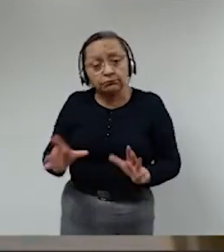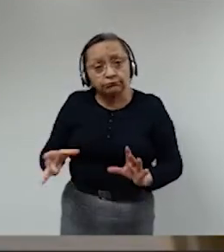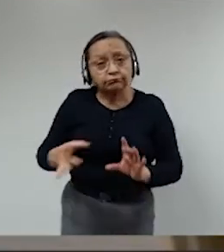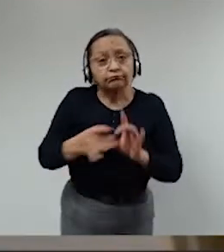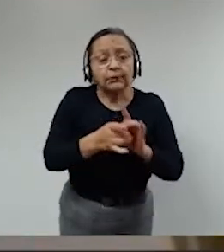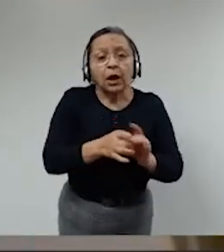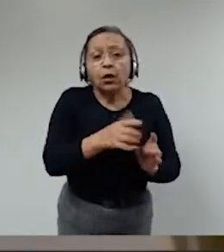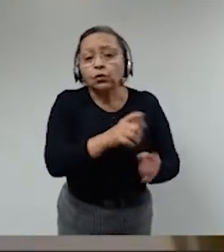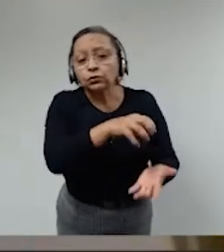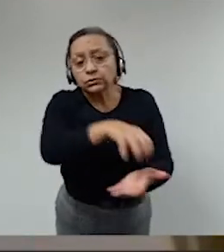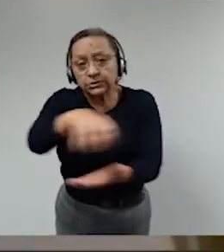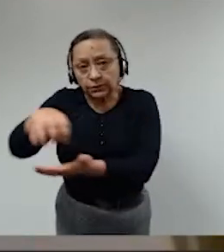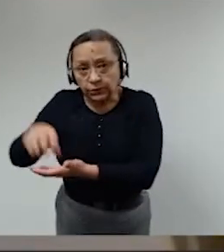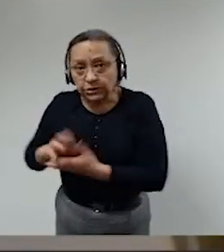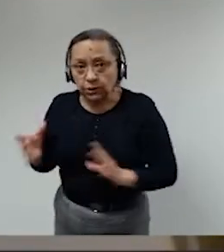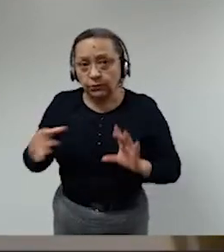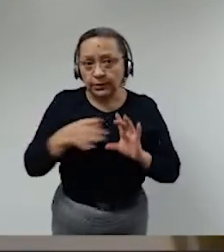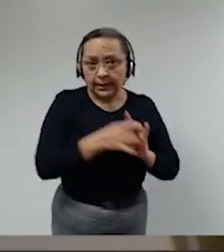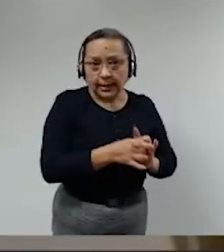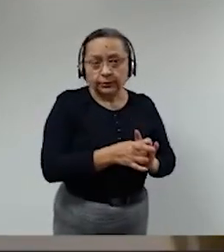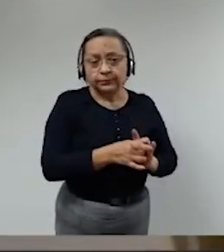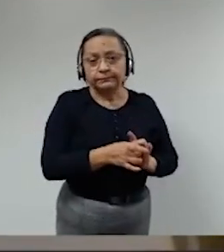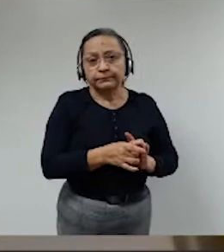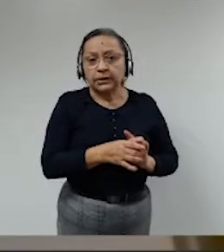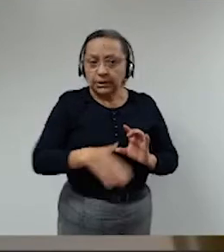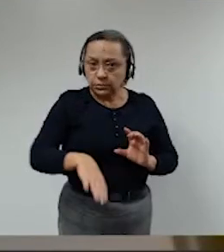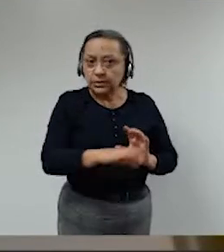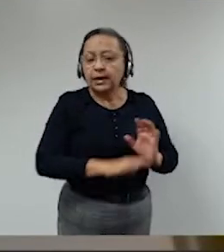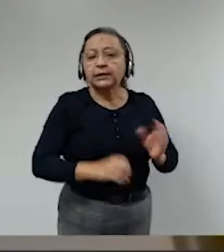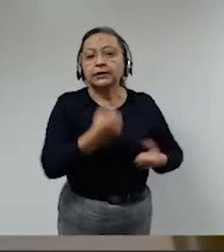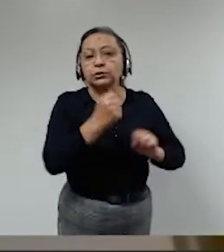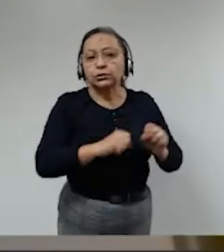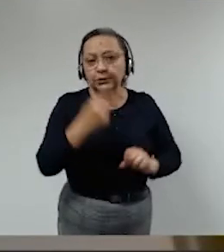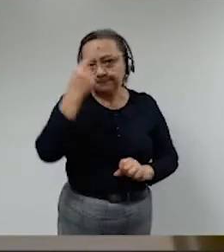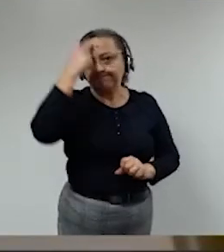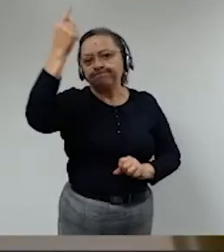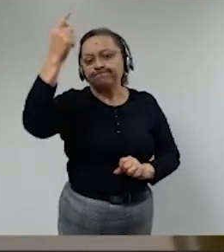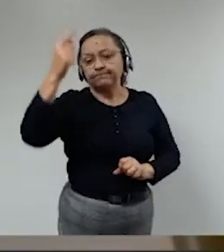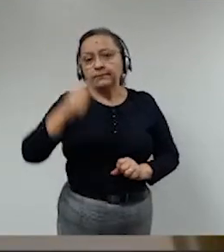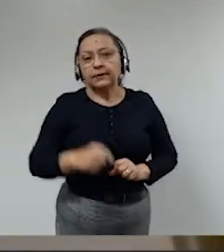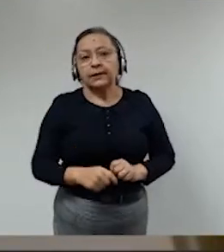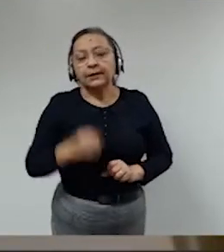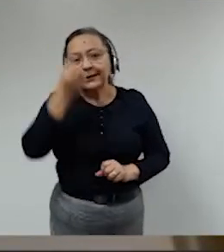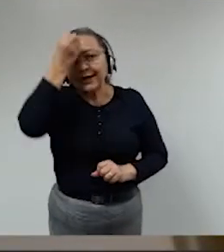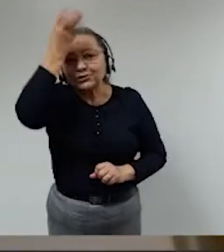que são interrelacionadas nas indústrias criativas, né?